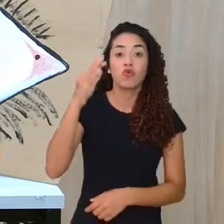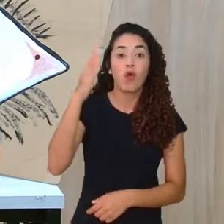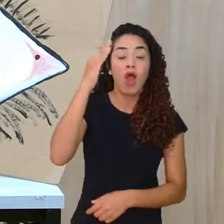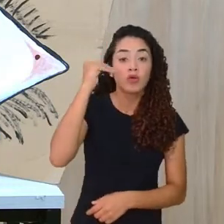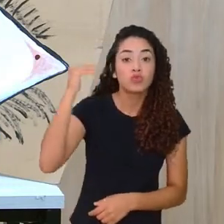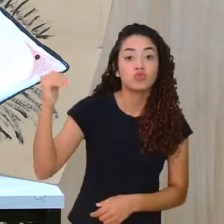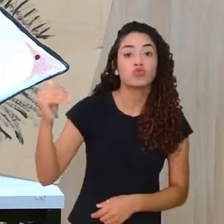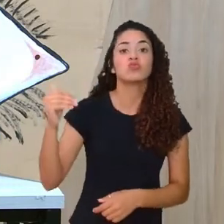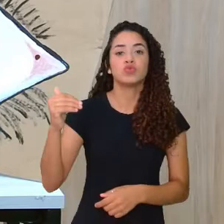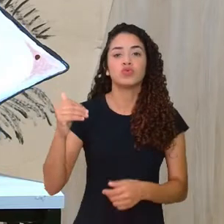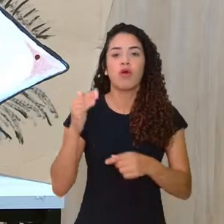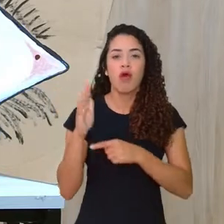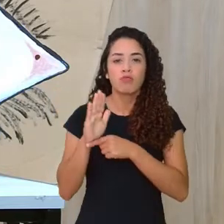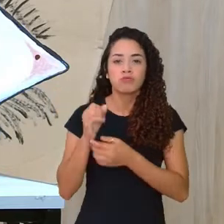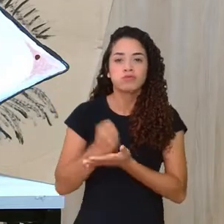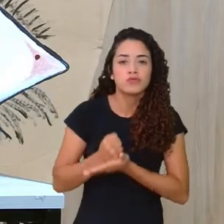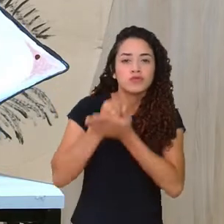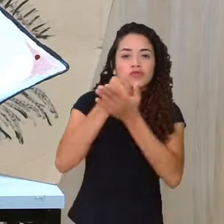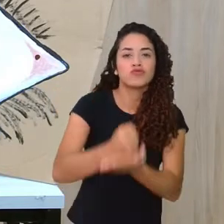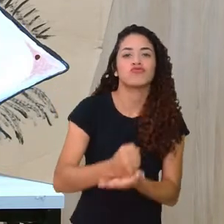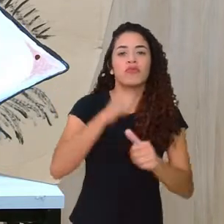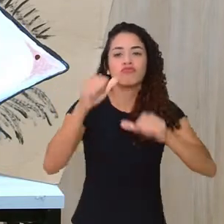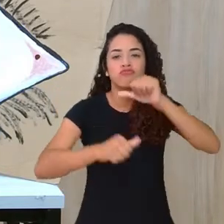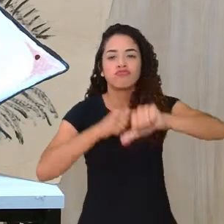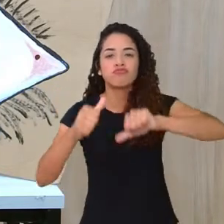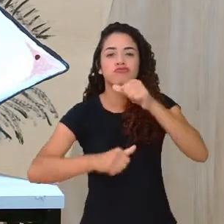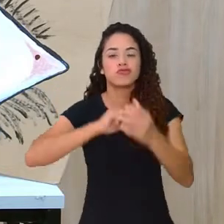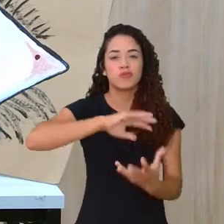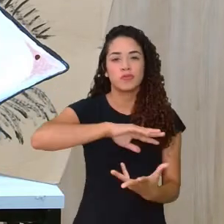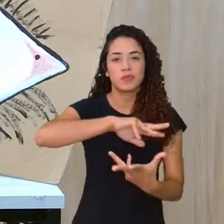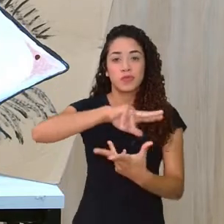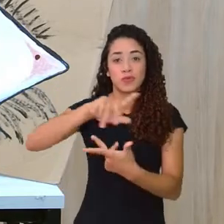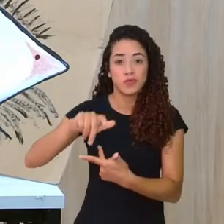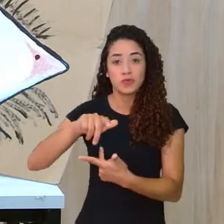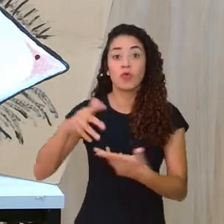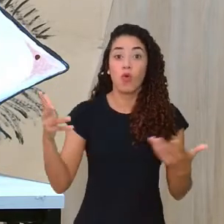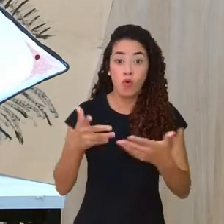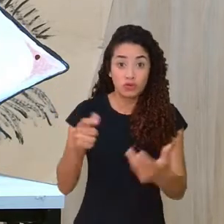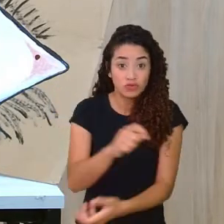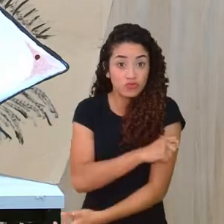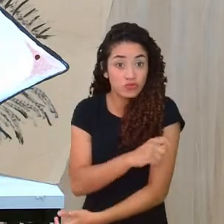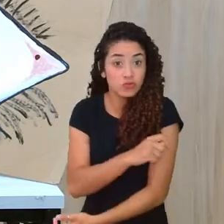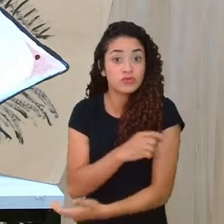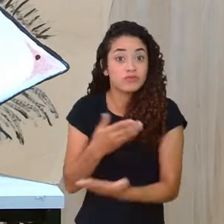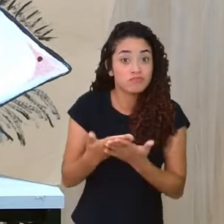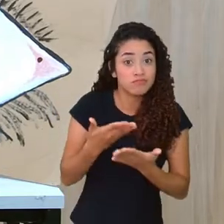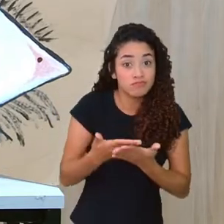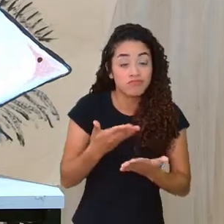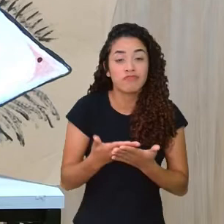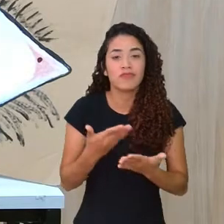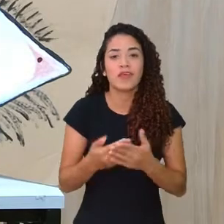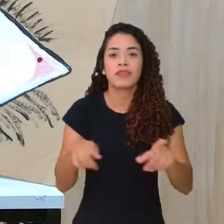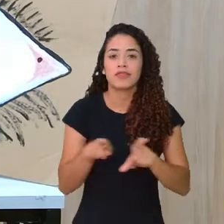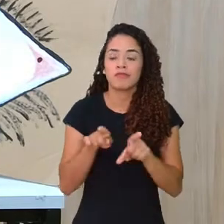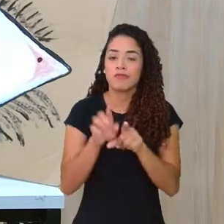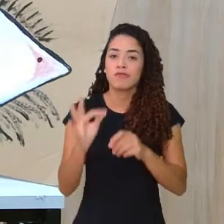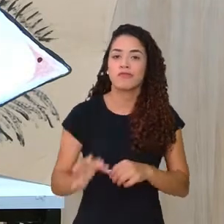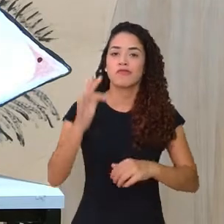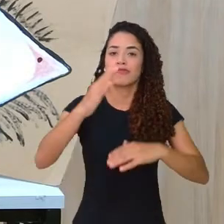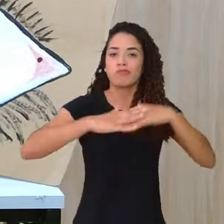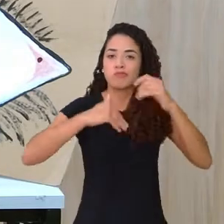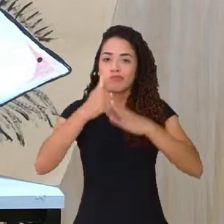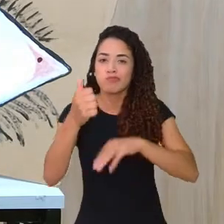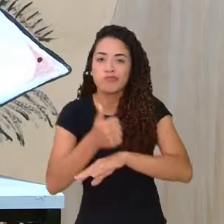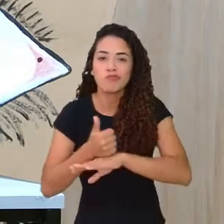ajudar a transformar hoje estudantes, né, e futuramente aí a questão de grandes profissionais para